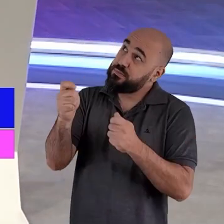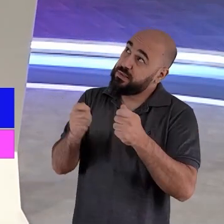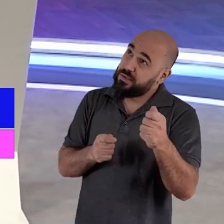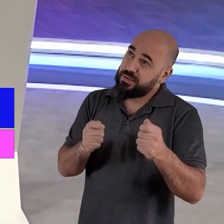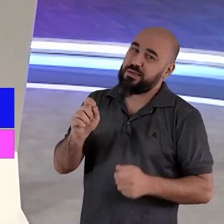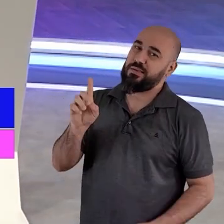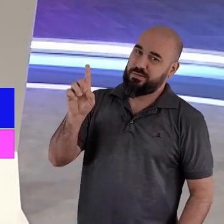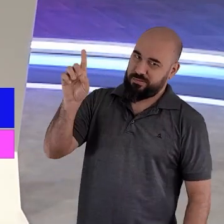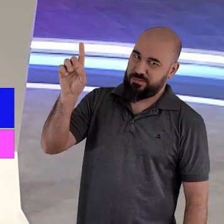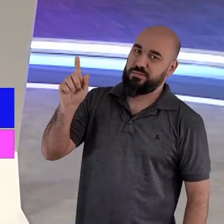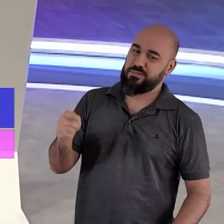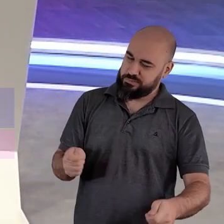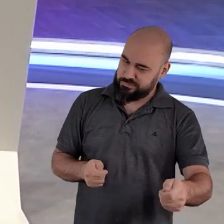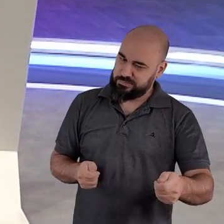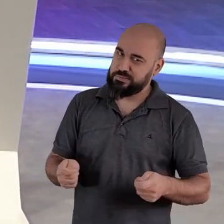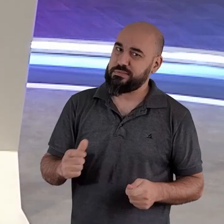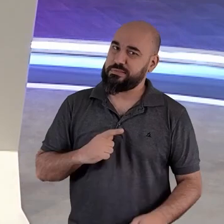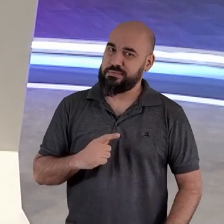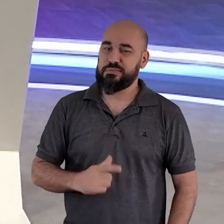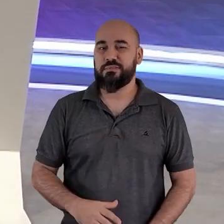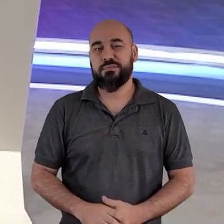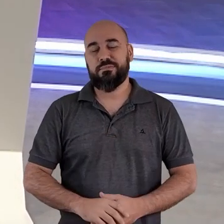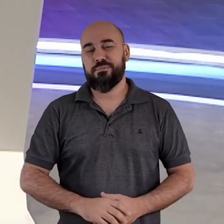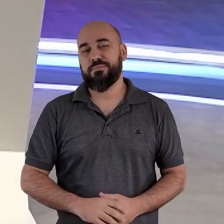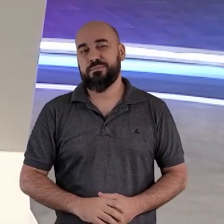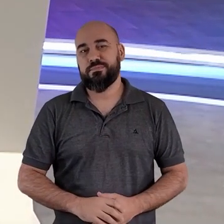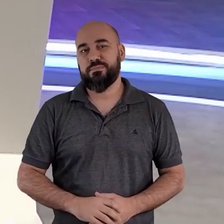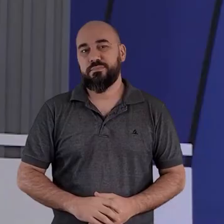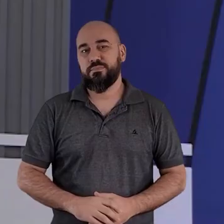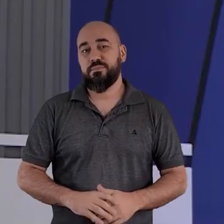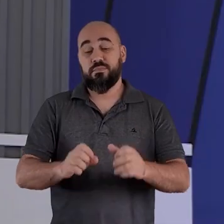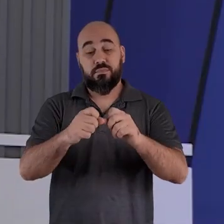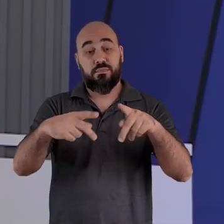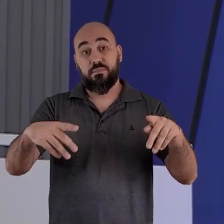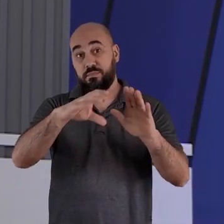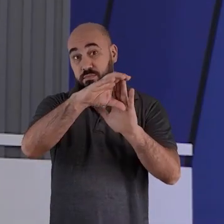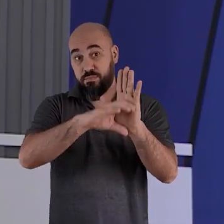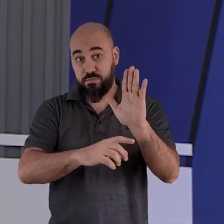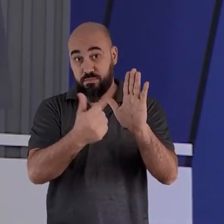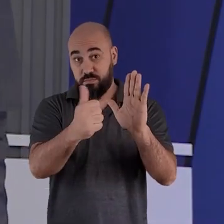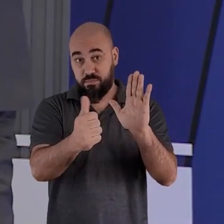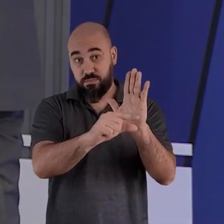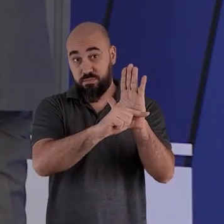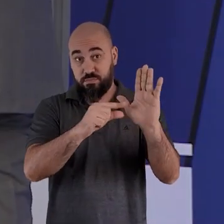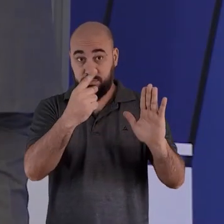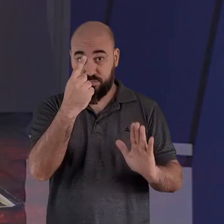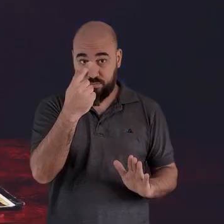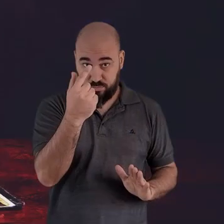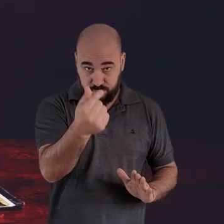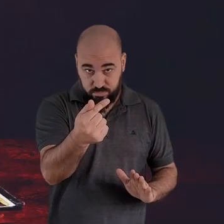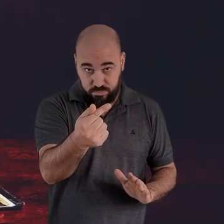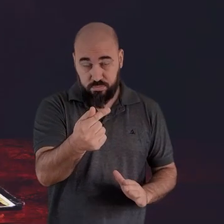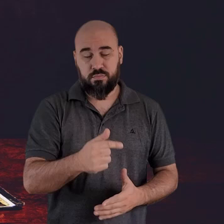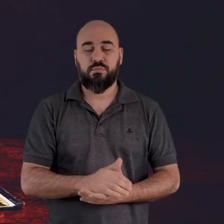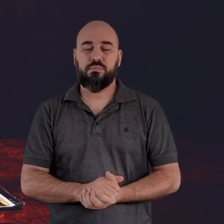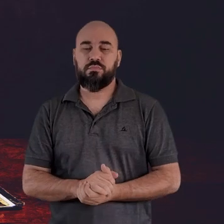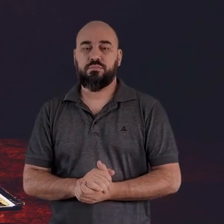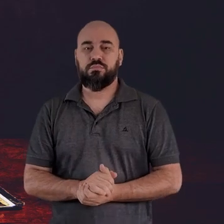tem vários símbolos. Diz Apocalipse capítulo 11, versículo 7. Quando tiverem,